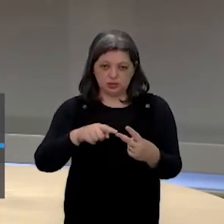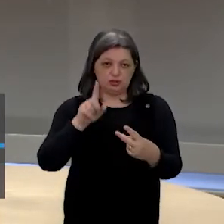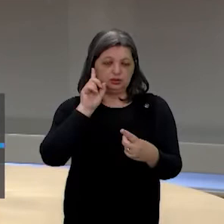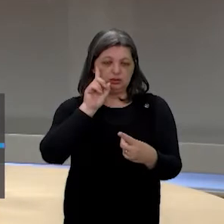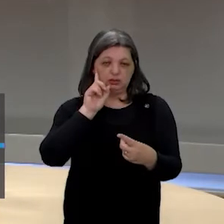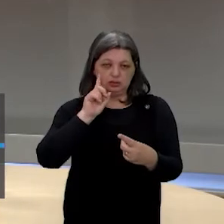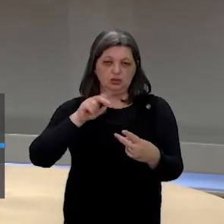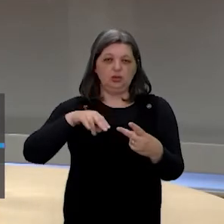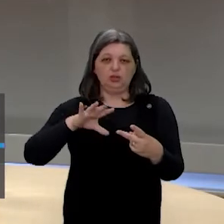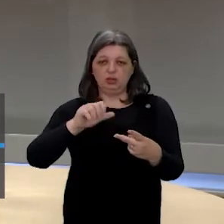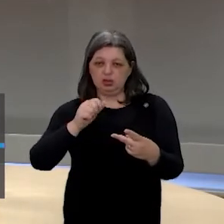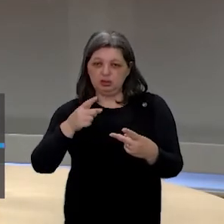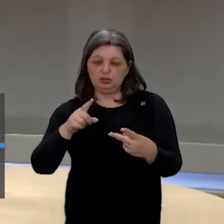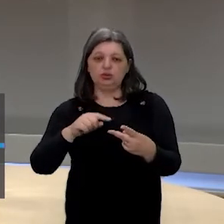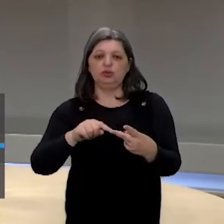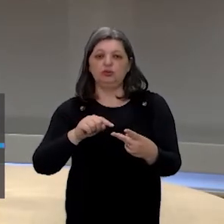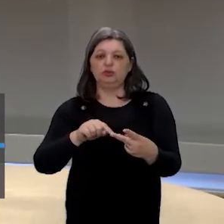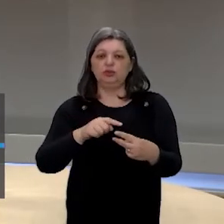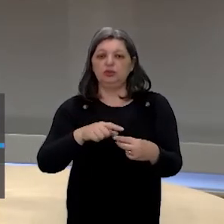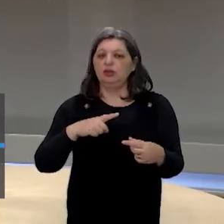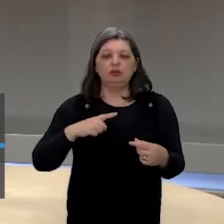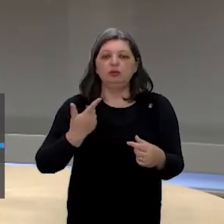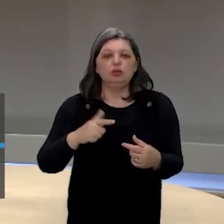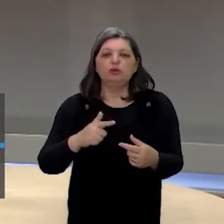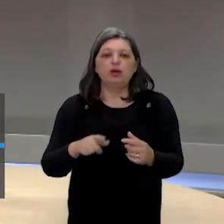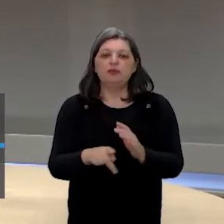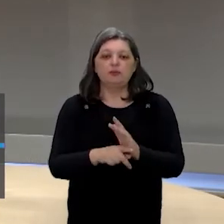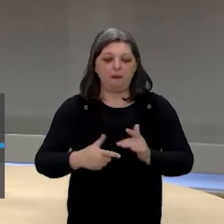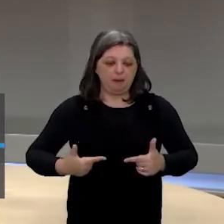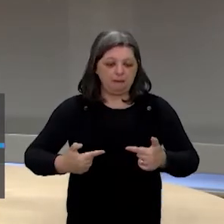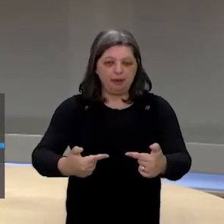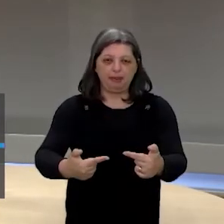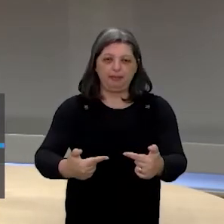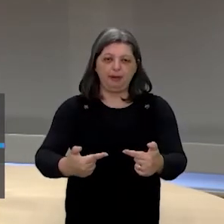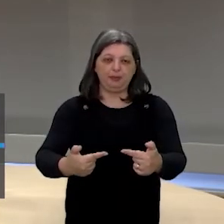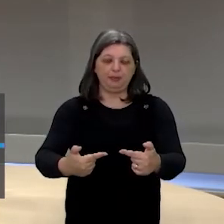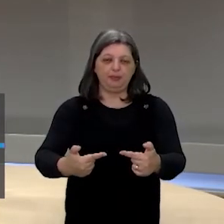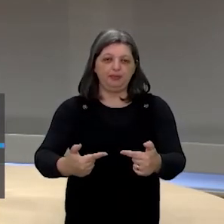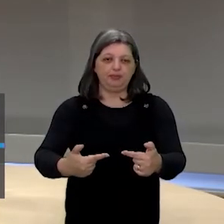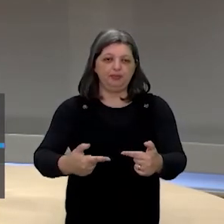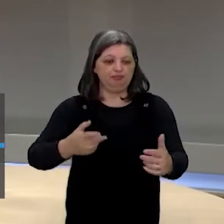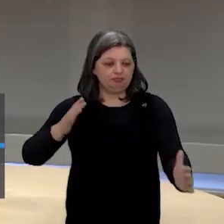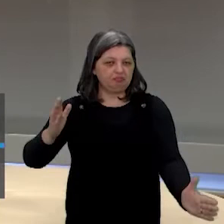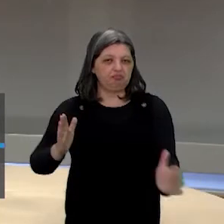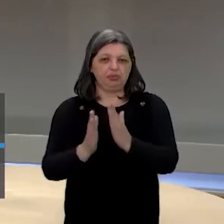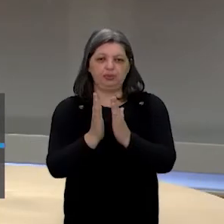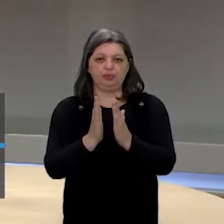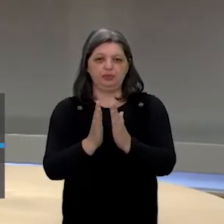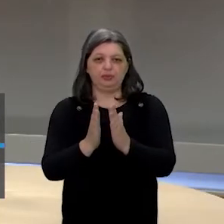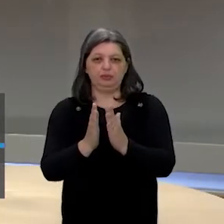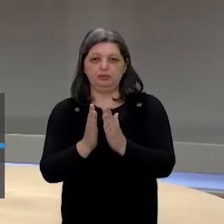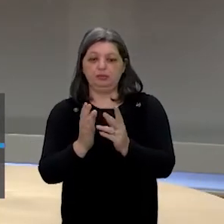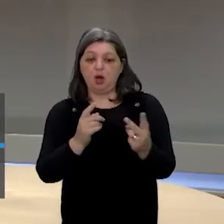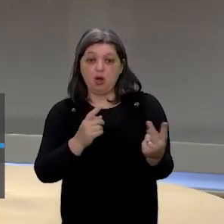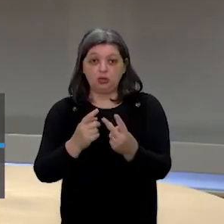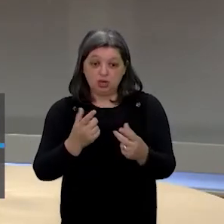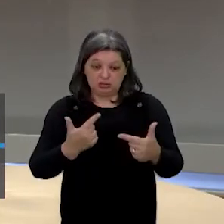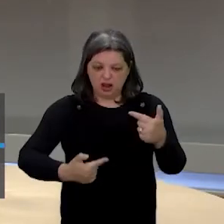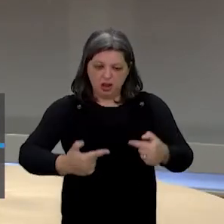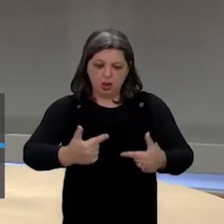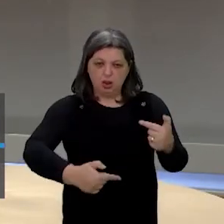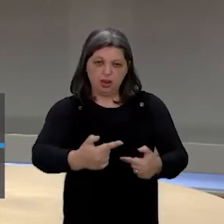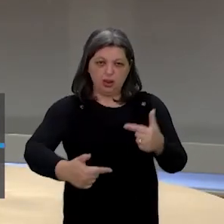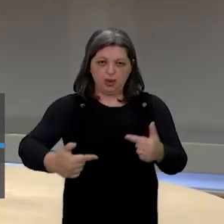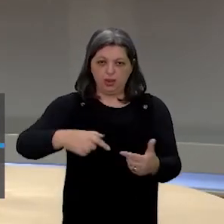e União Soviética, não tiveram combate armado direto, né? Os dois países se deflagrando